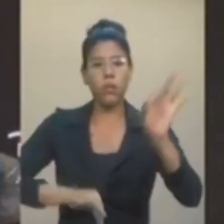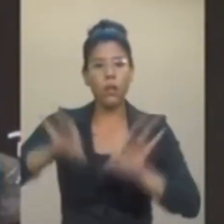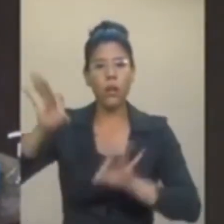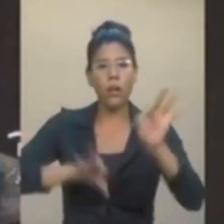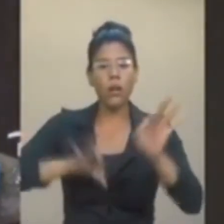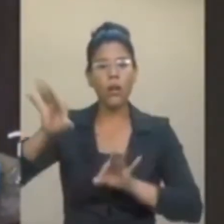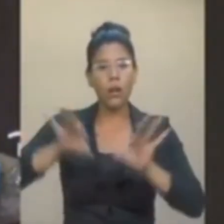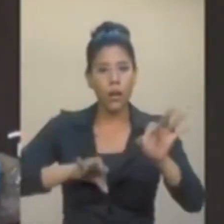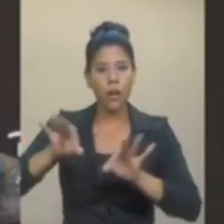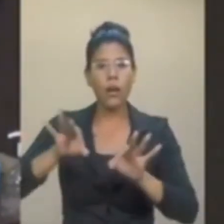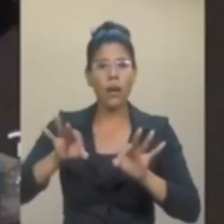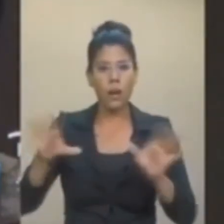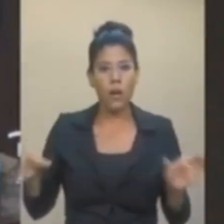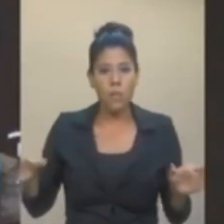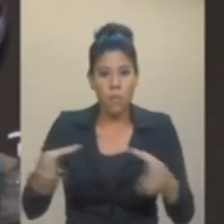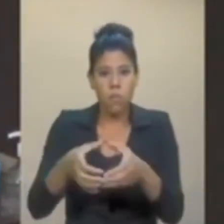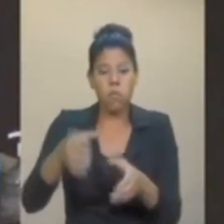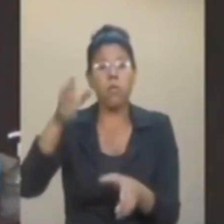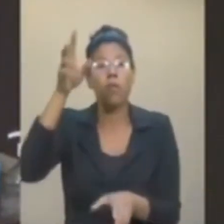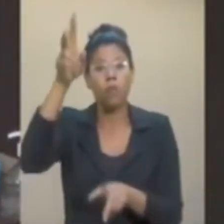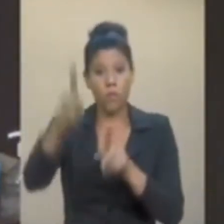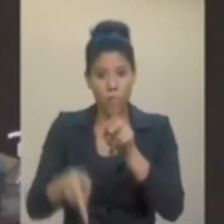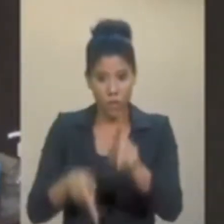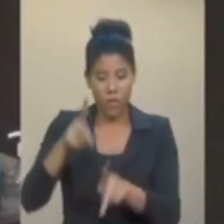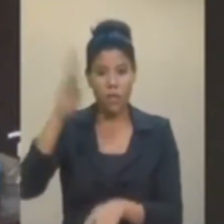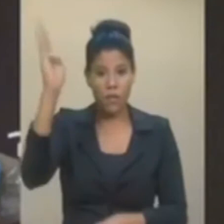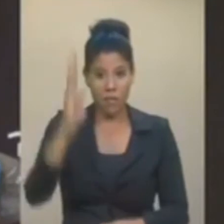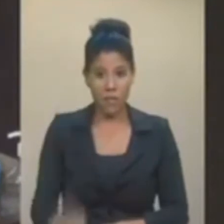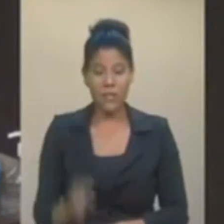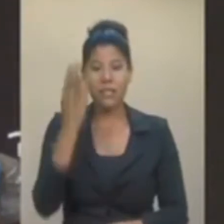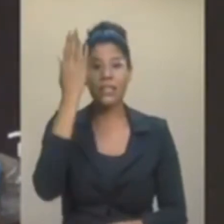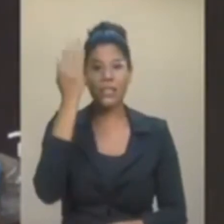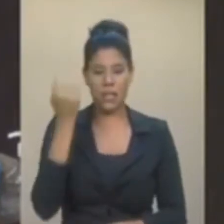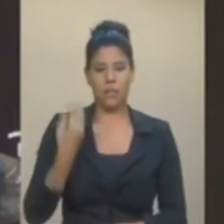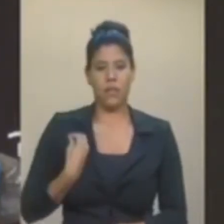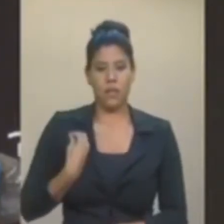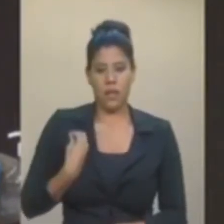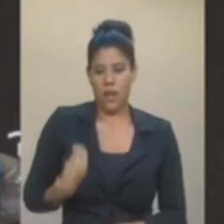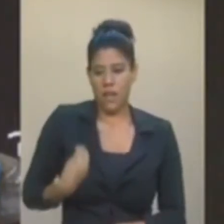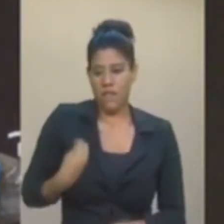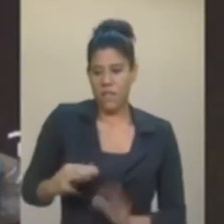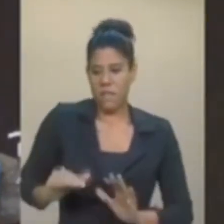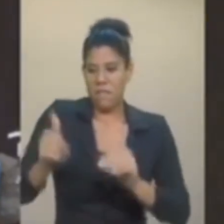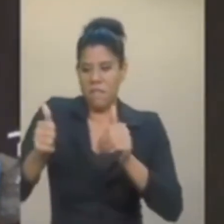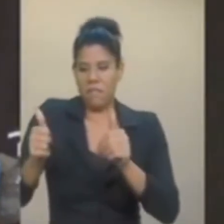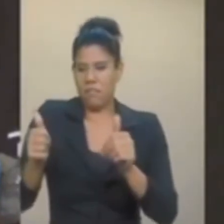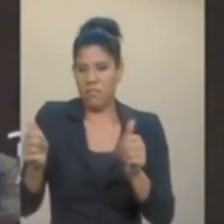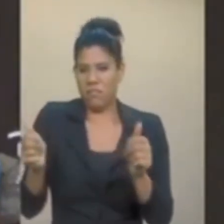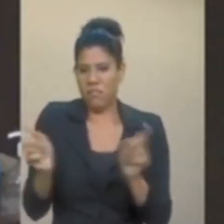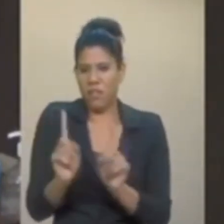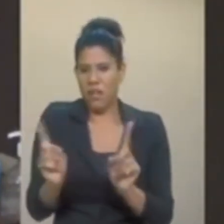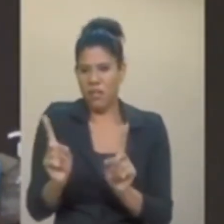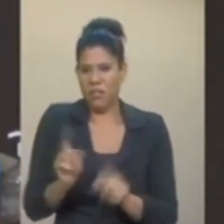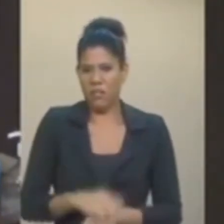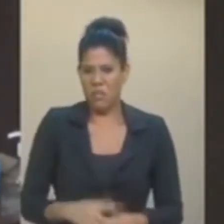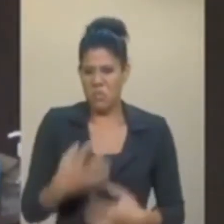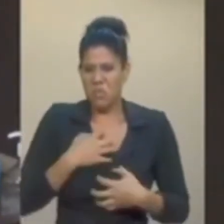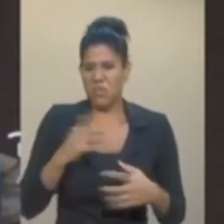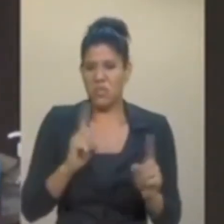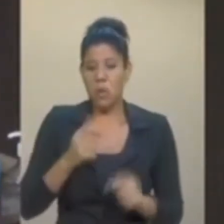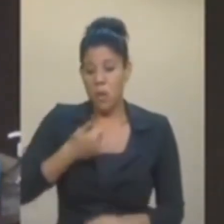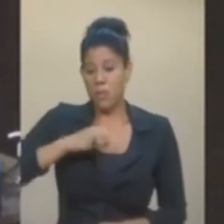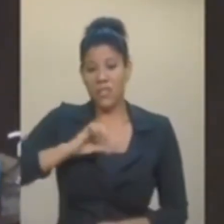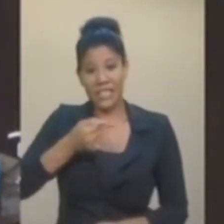mentes. O povo brasileiro sabe que a sua vida não melhorou. Assim como na década de 70 o